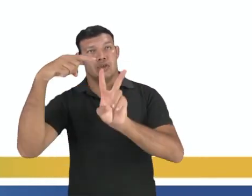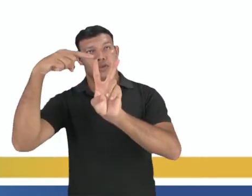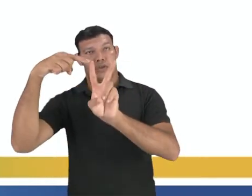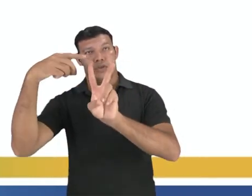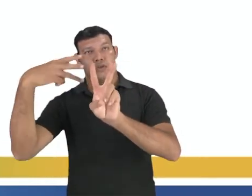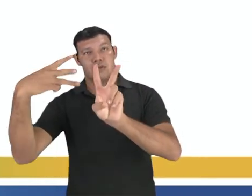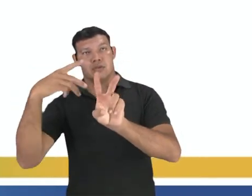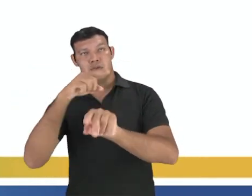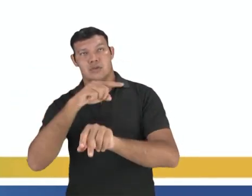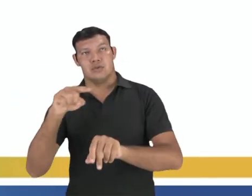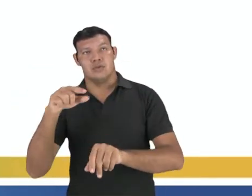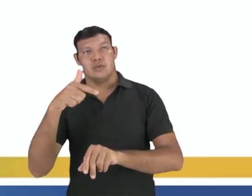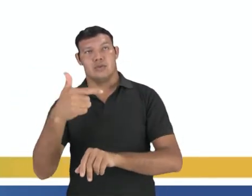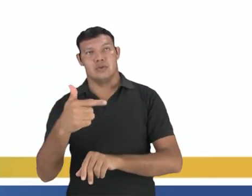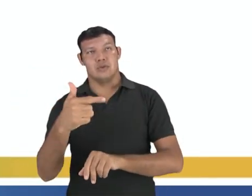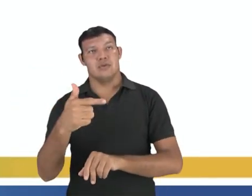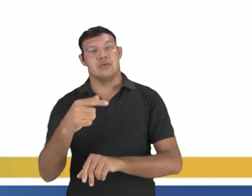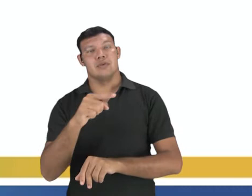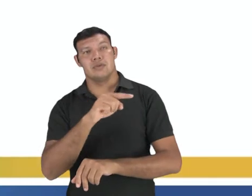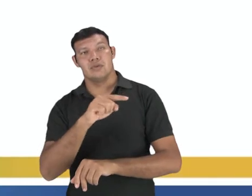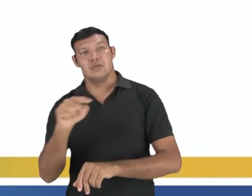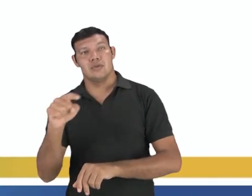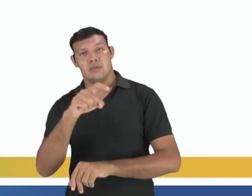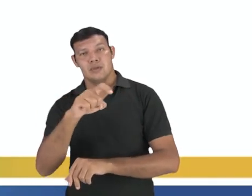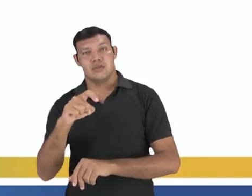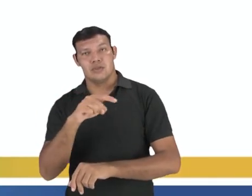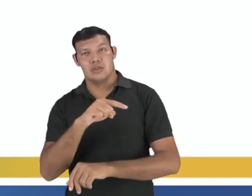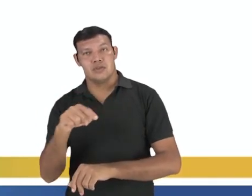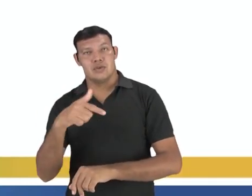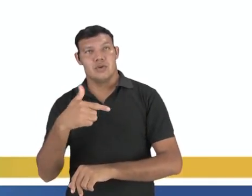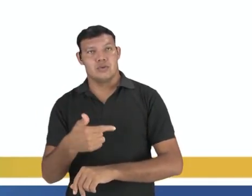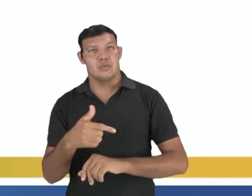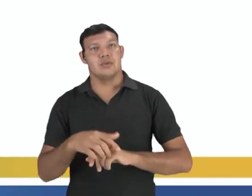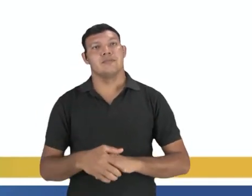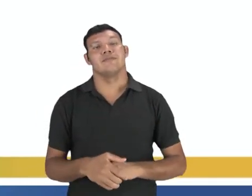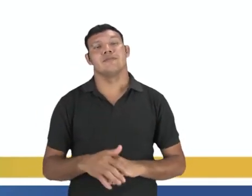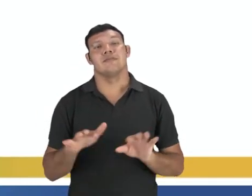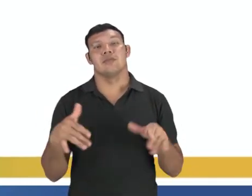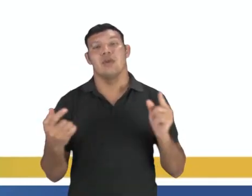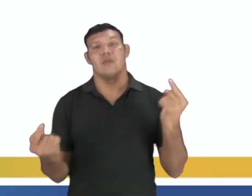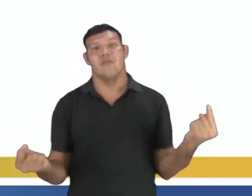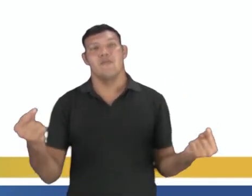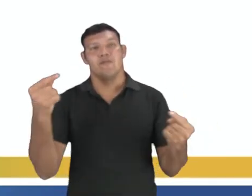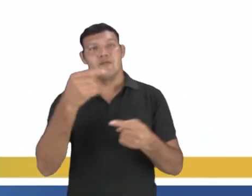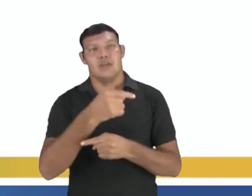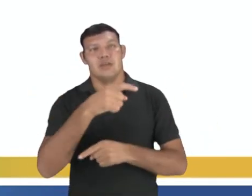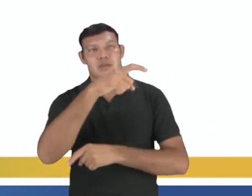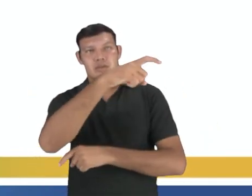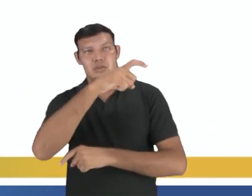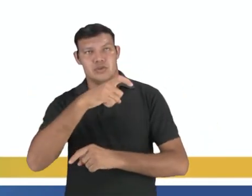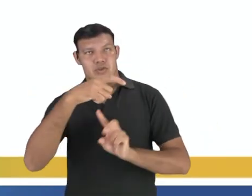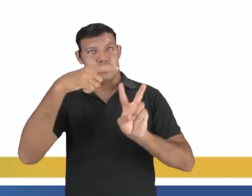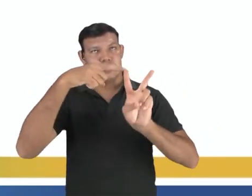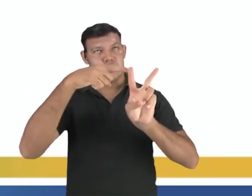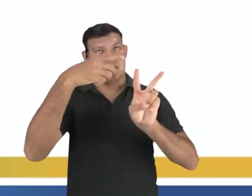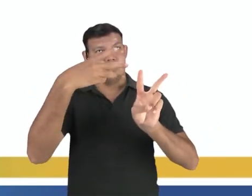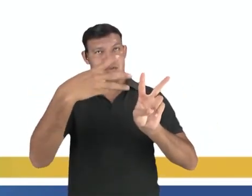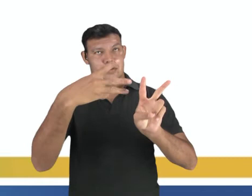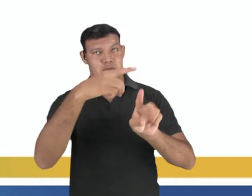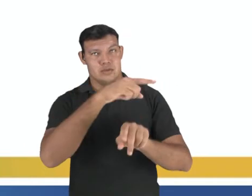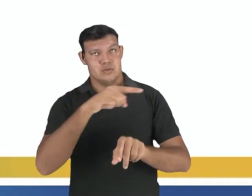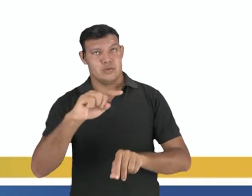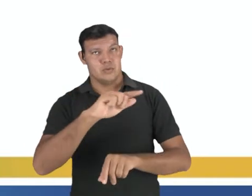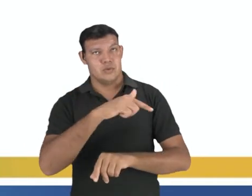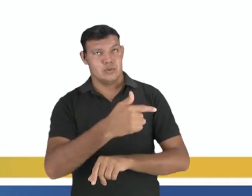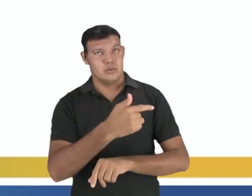primeiro pelo inverso do segundo, sendo ele x raiz de 3 sobre 2 vezes 2 sobre